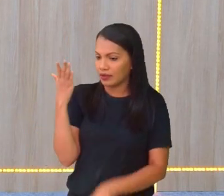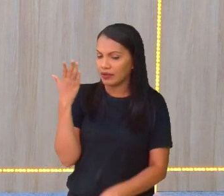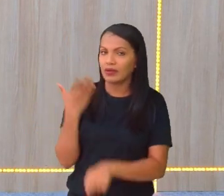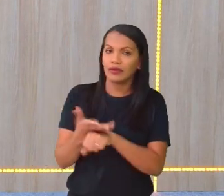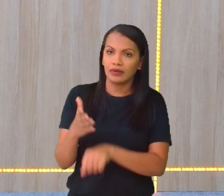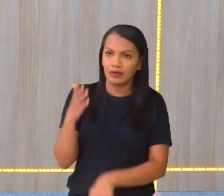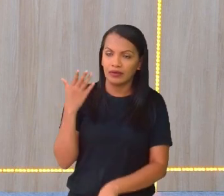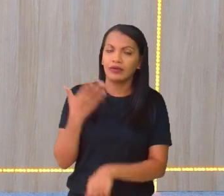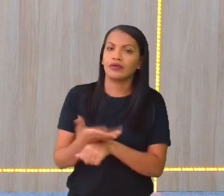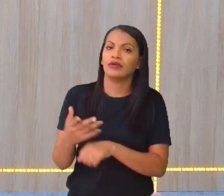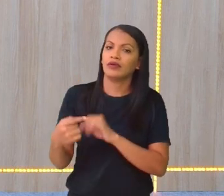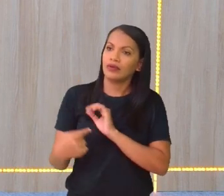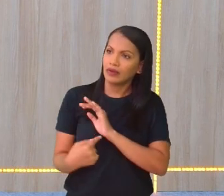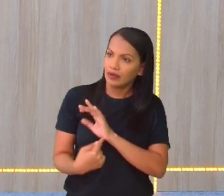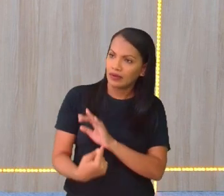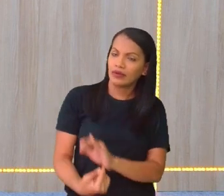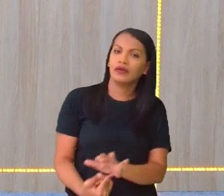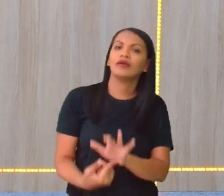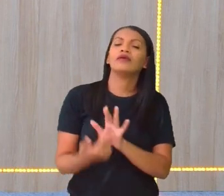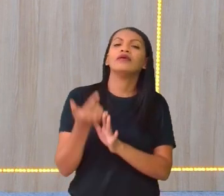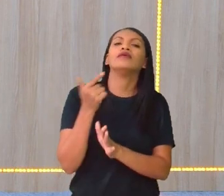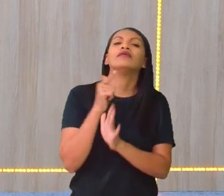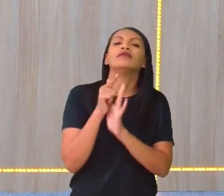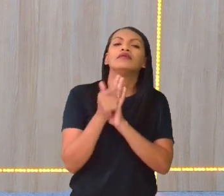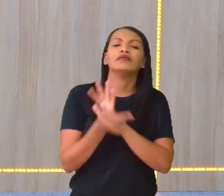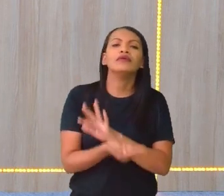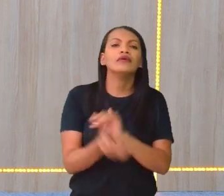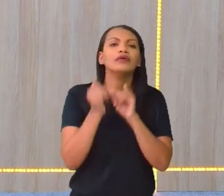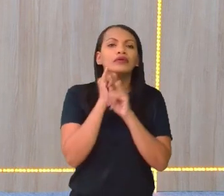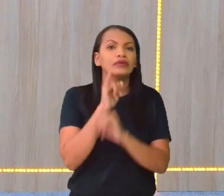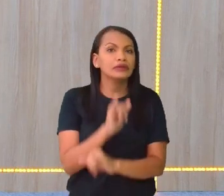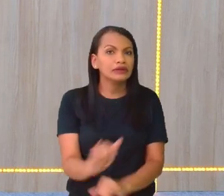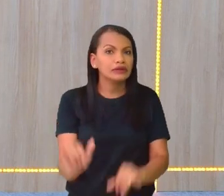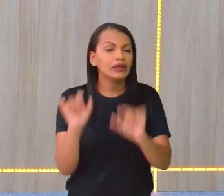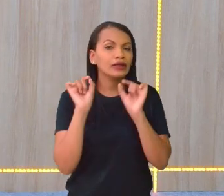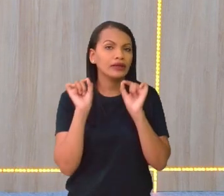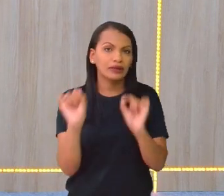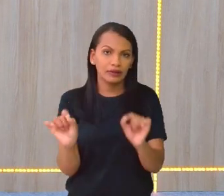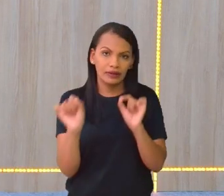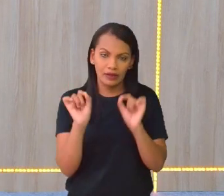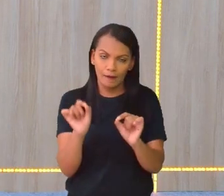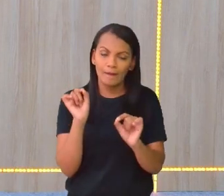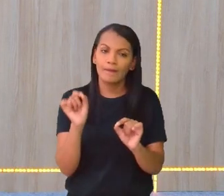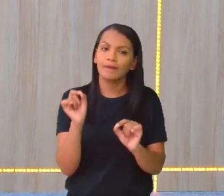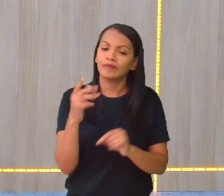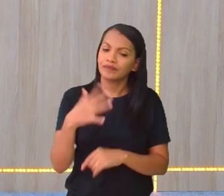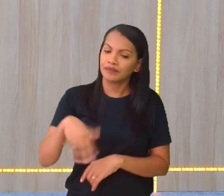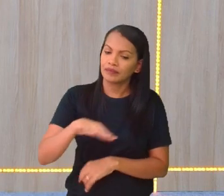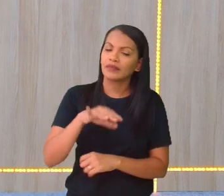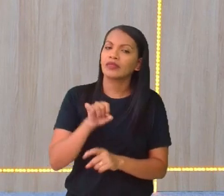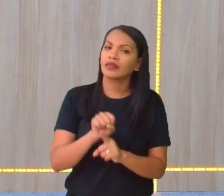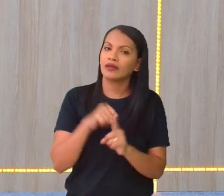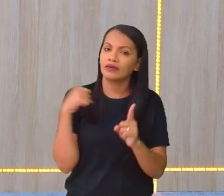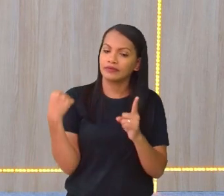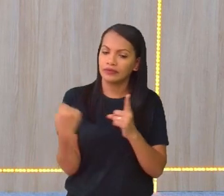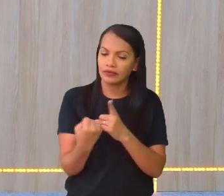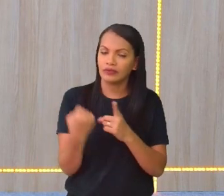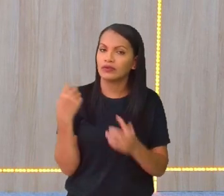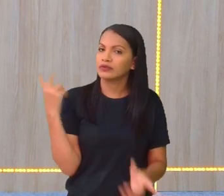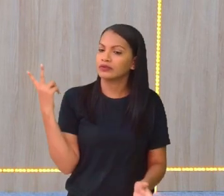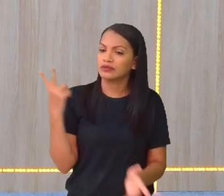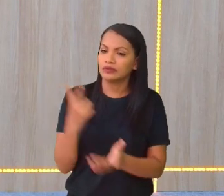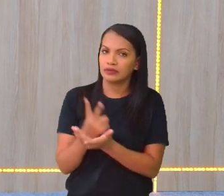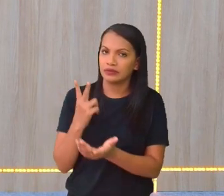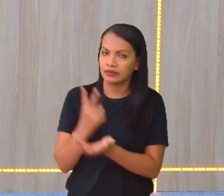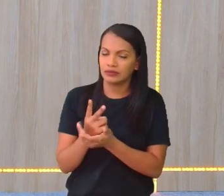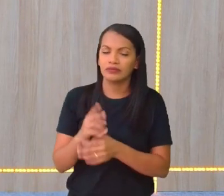não é? E apresentamos este gênero para dizer que ele está atuando, não é, nesse campo social diariamente.